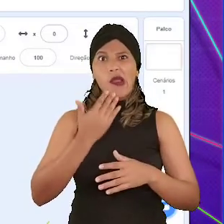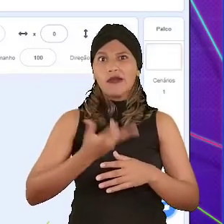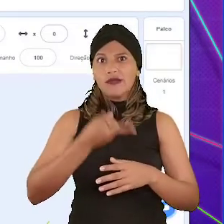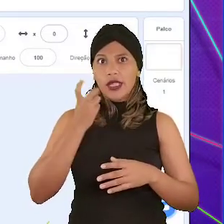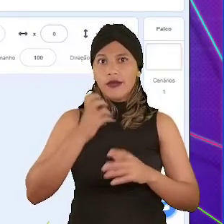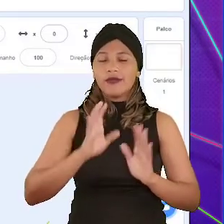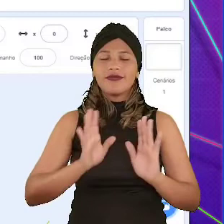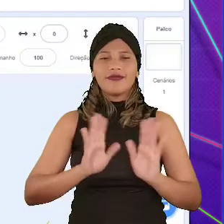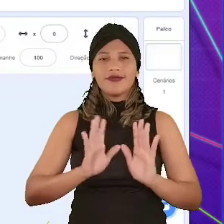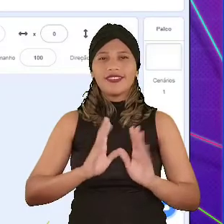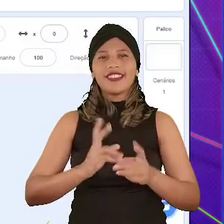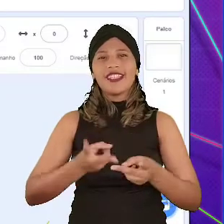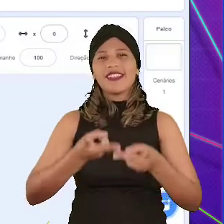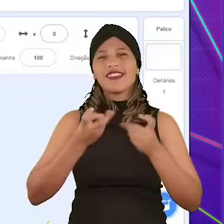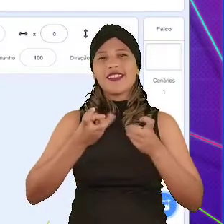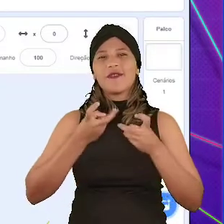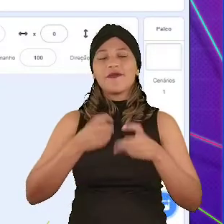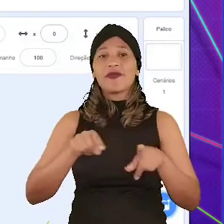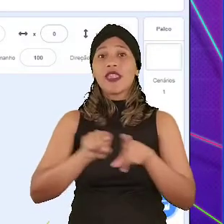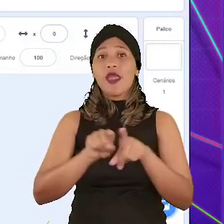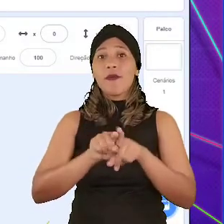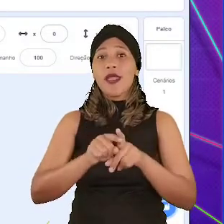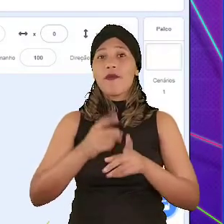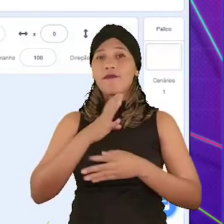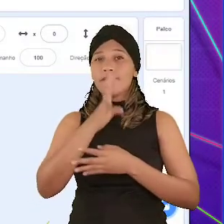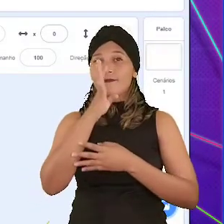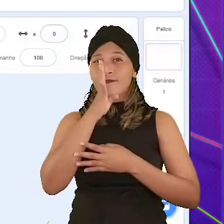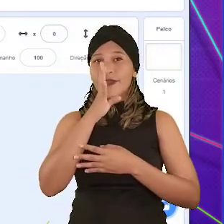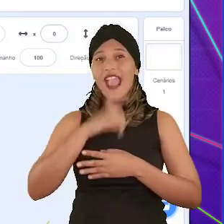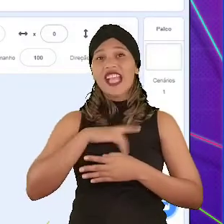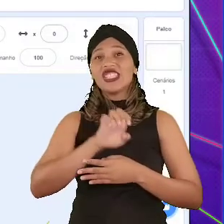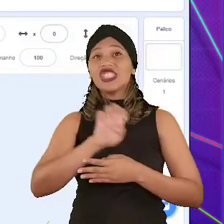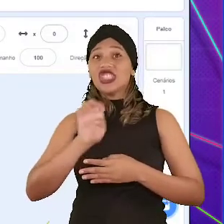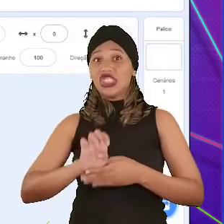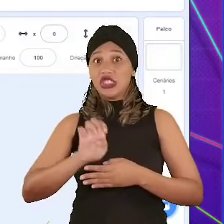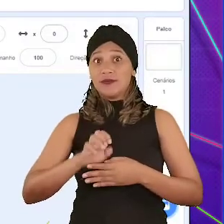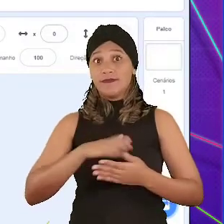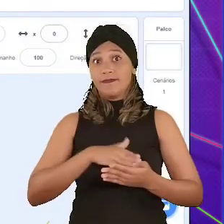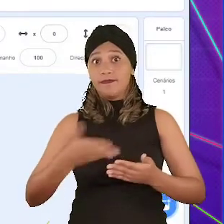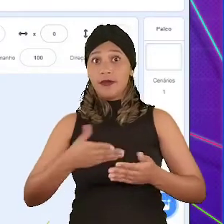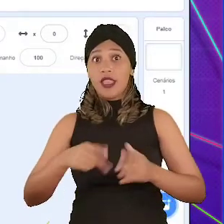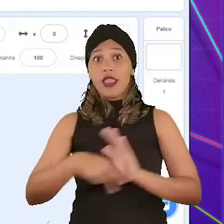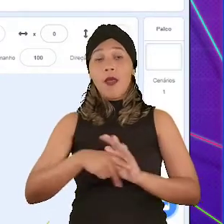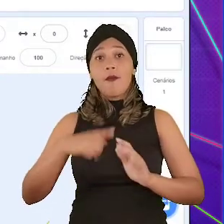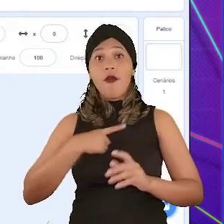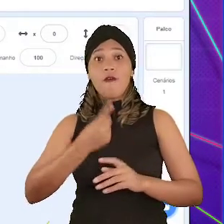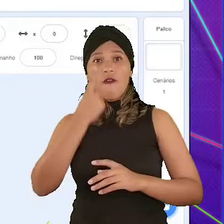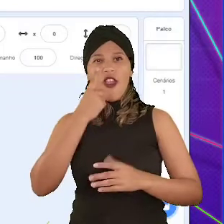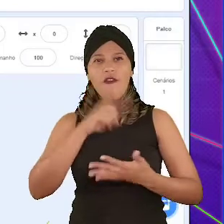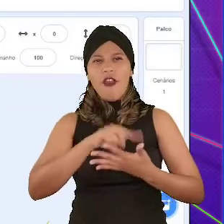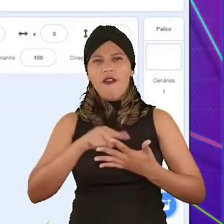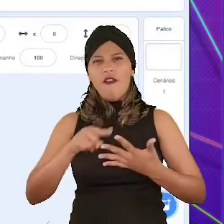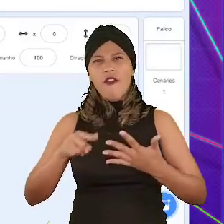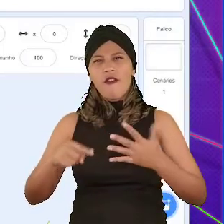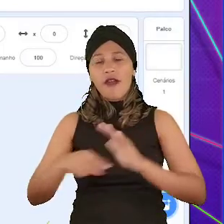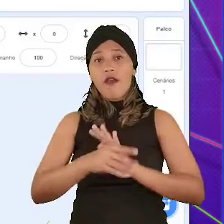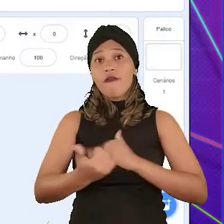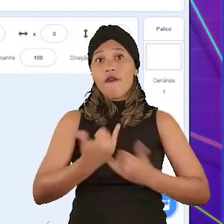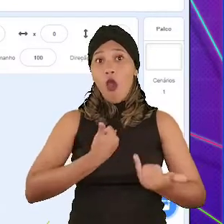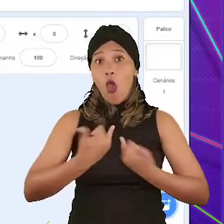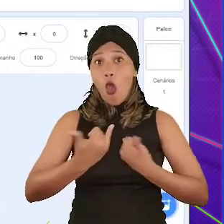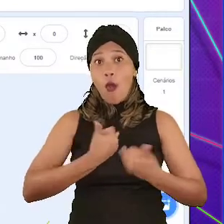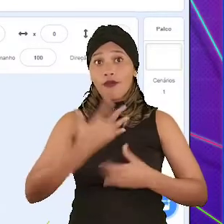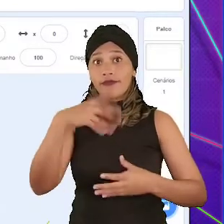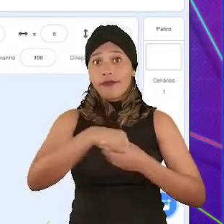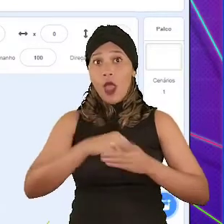mau funcionamento como vocês já devem ter reparado como vocês podem ter notado também ali do lado esquerdo a gente tem a parte onde a gente ver vários